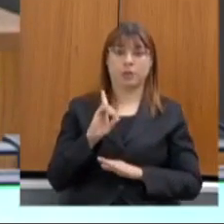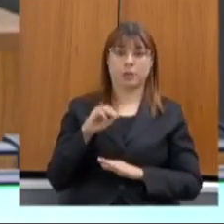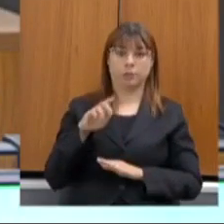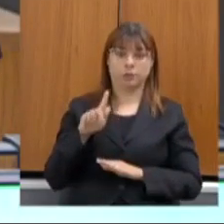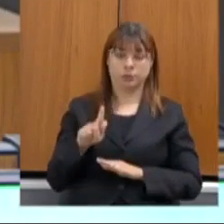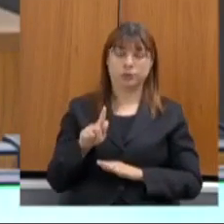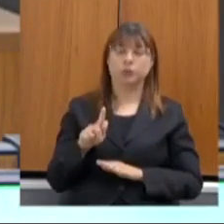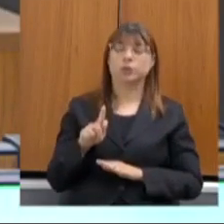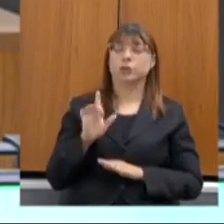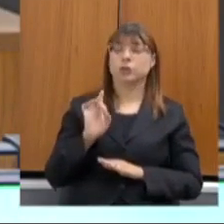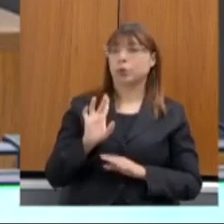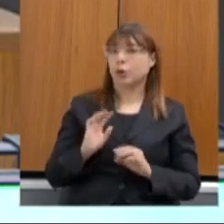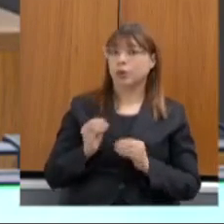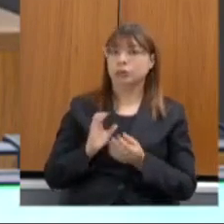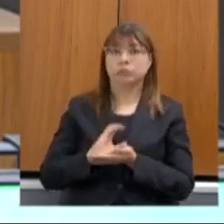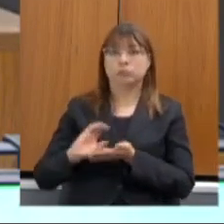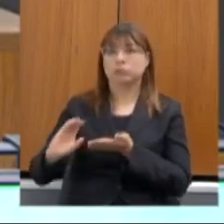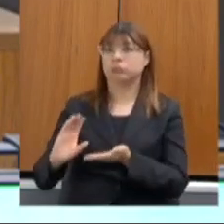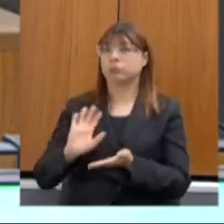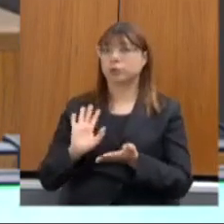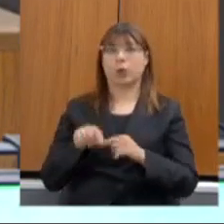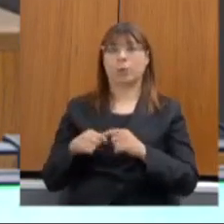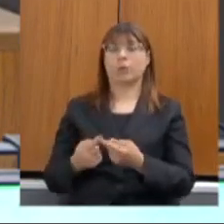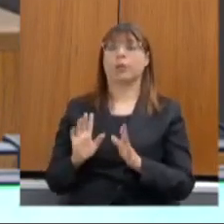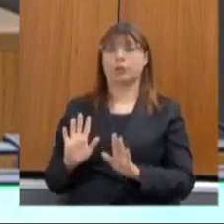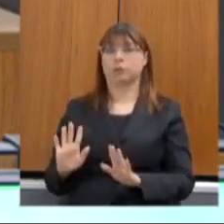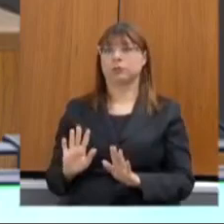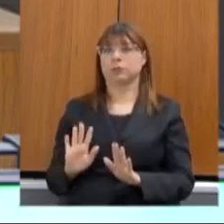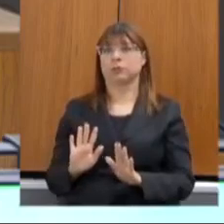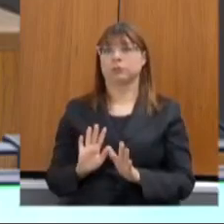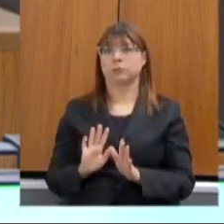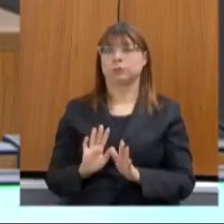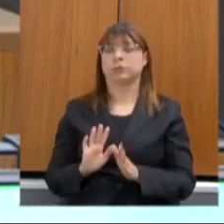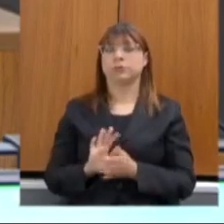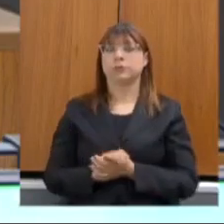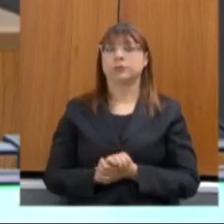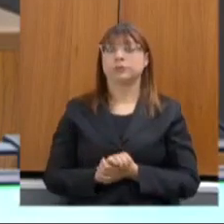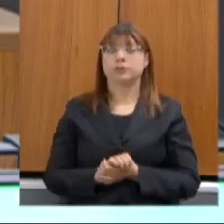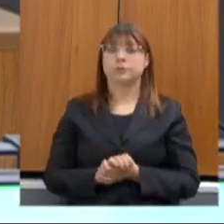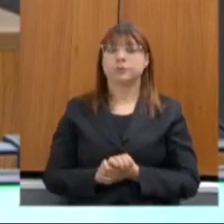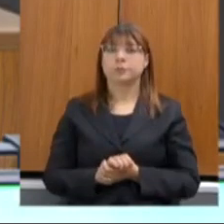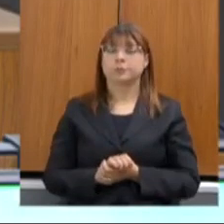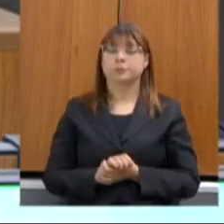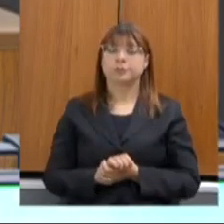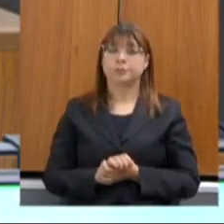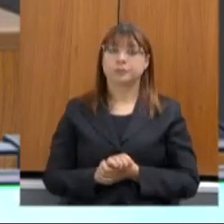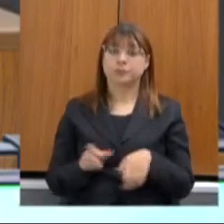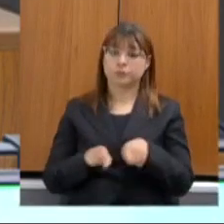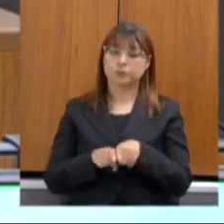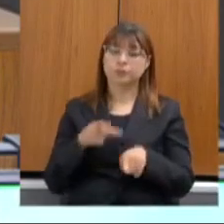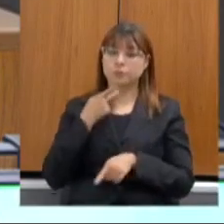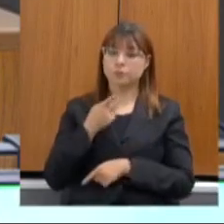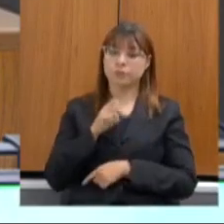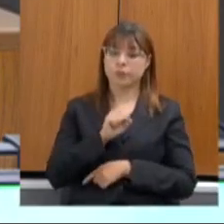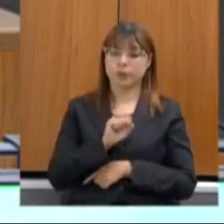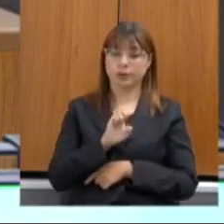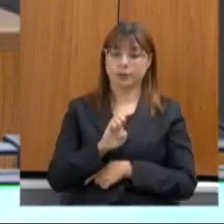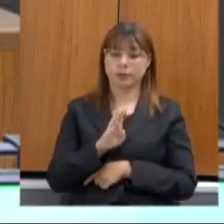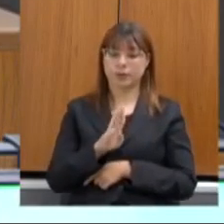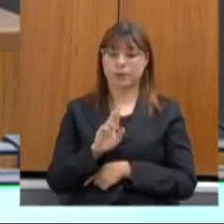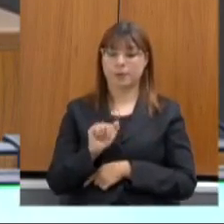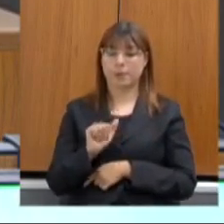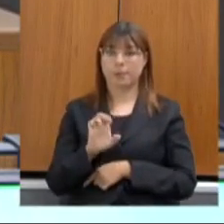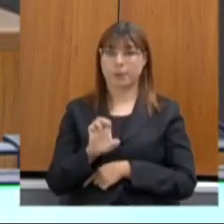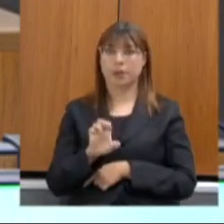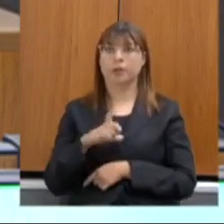tudo reduz o custo Global da operação para a microempresa e também dizer que o SEBRAE tem o programa